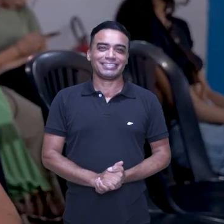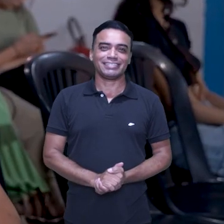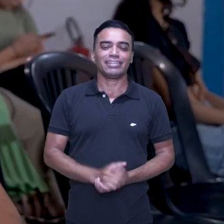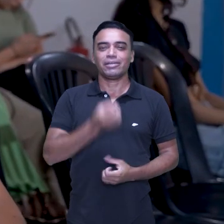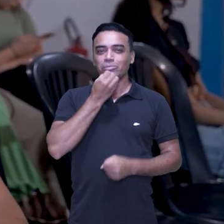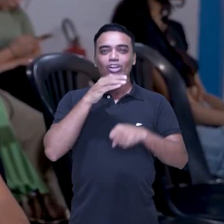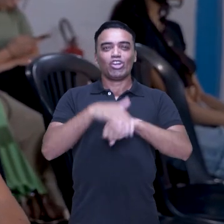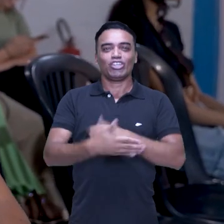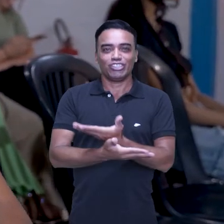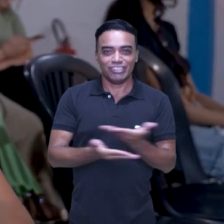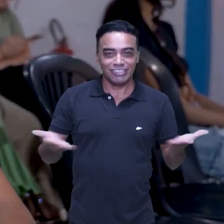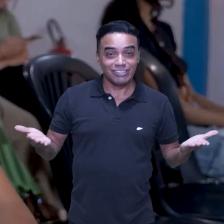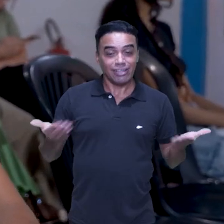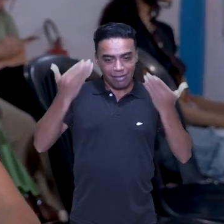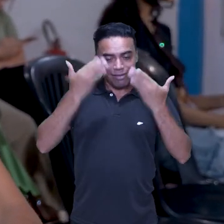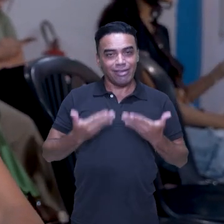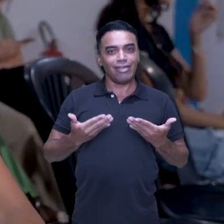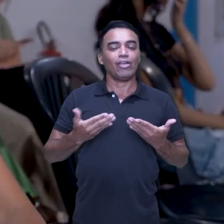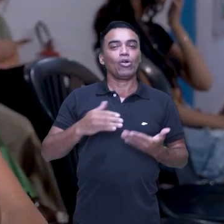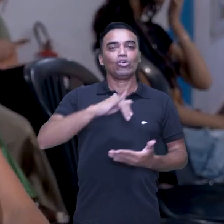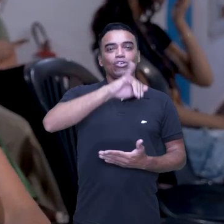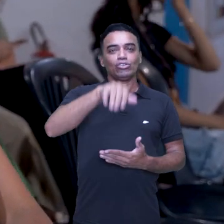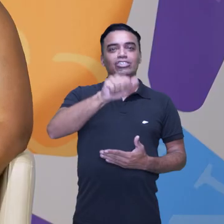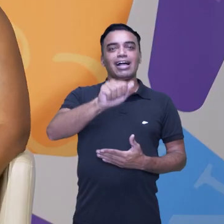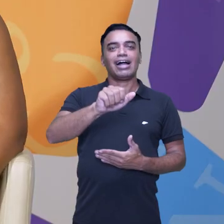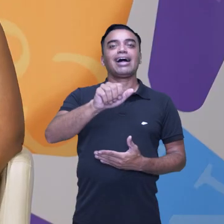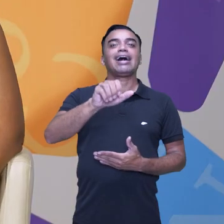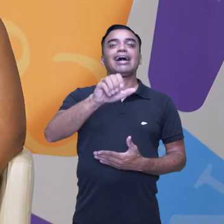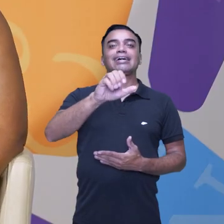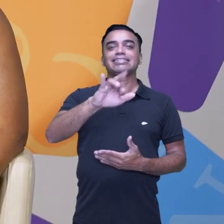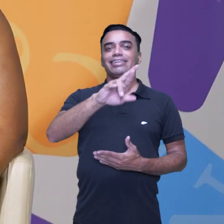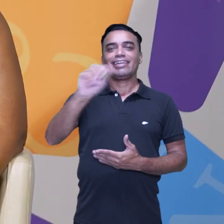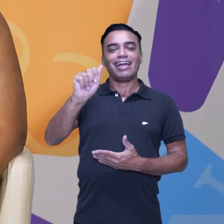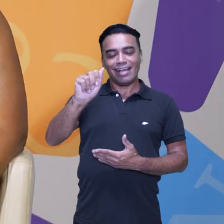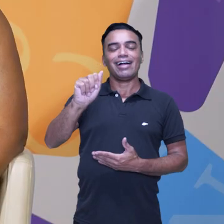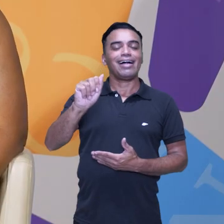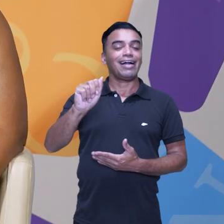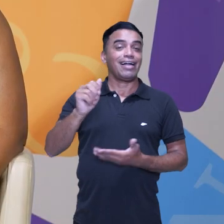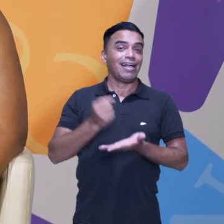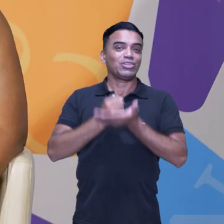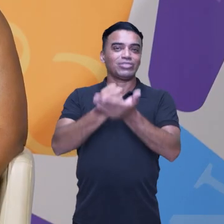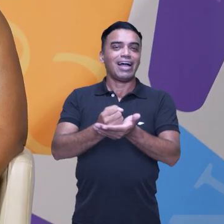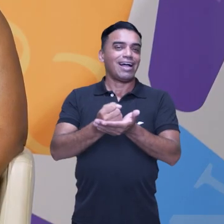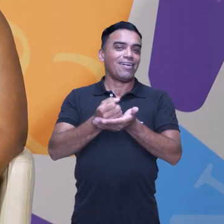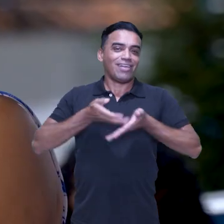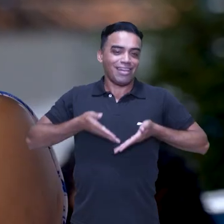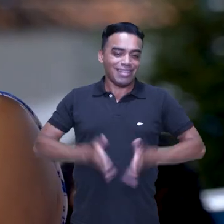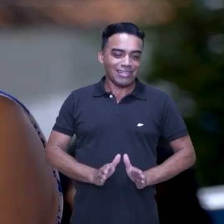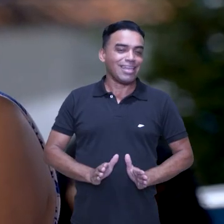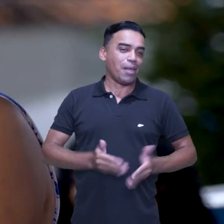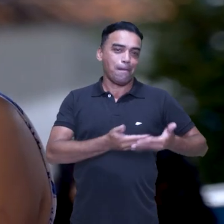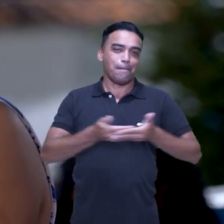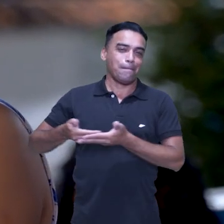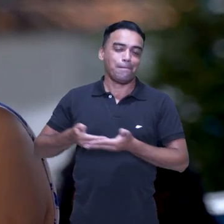Boa noite, eu sou Jacira, fiquei conhecida aí como Jacira da Feira, né, a fazendeira de doce.